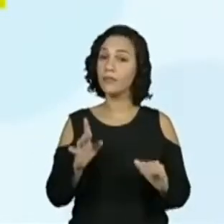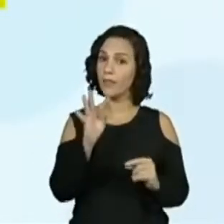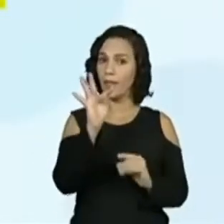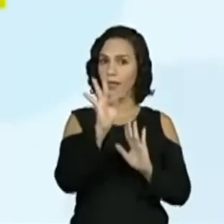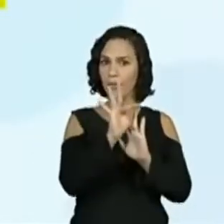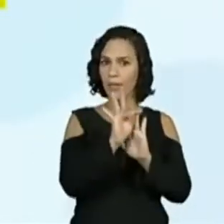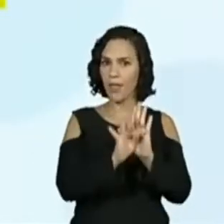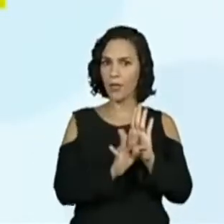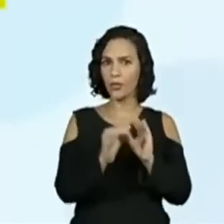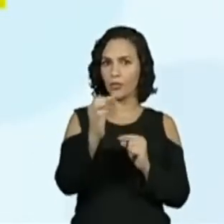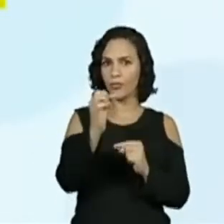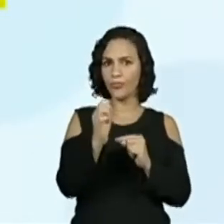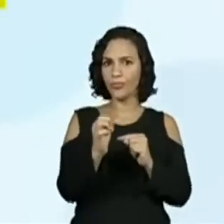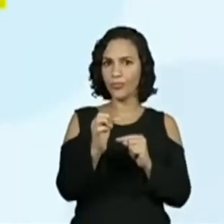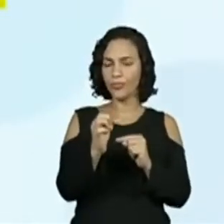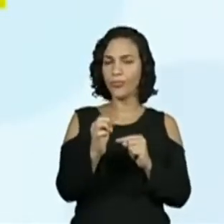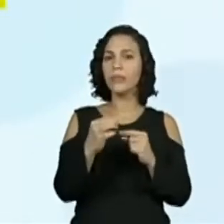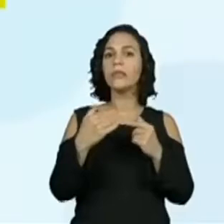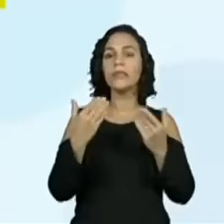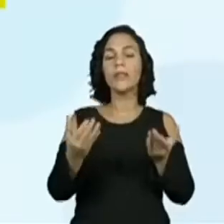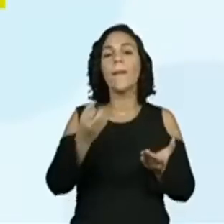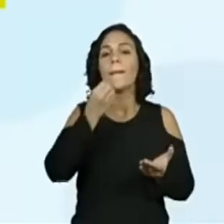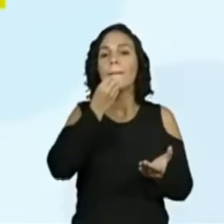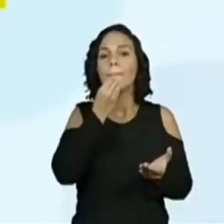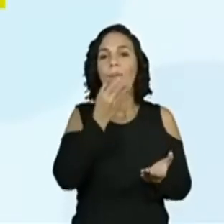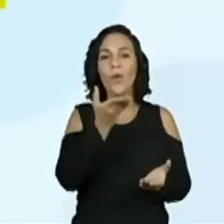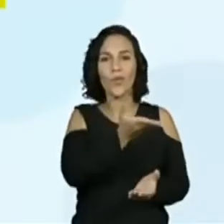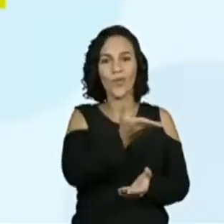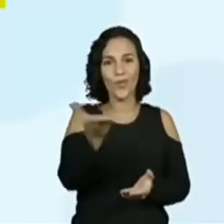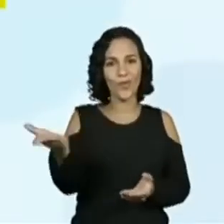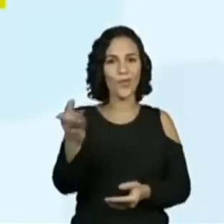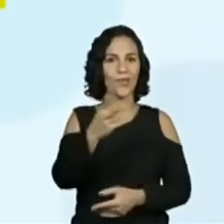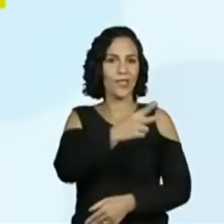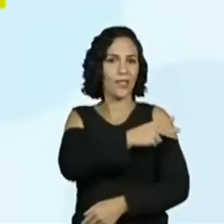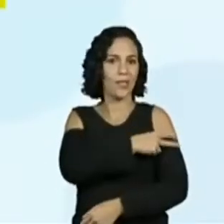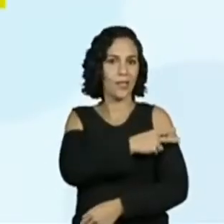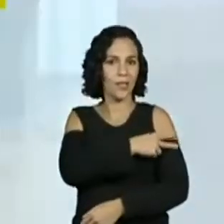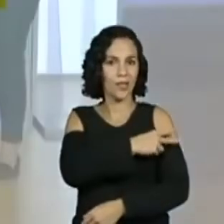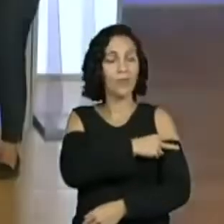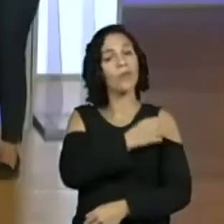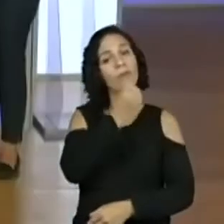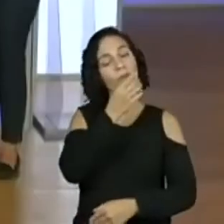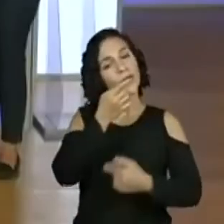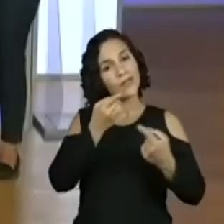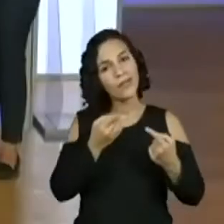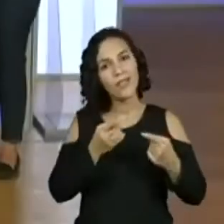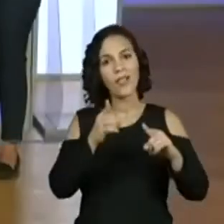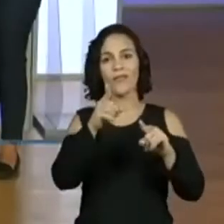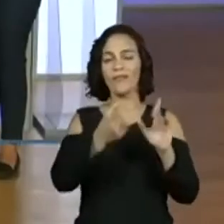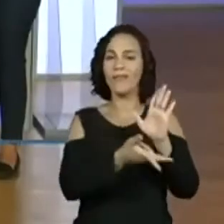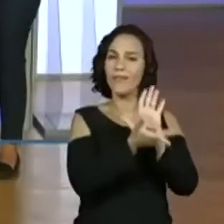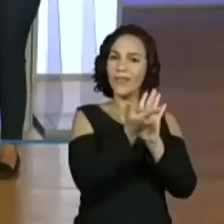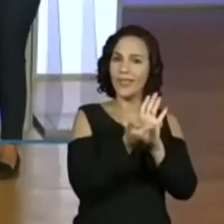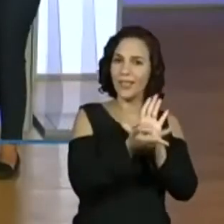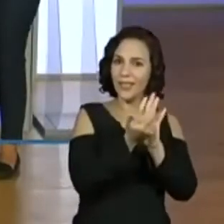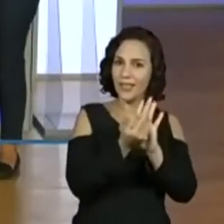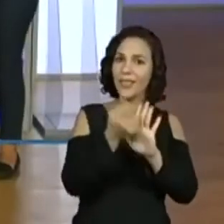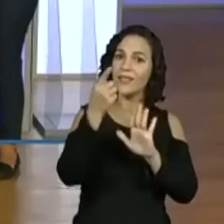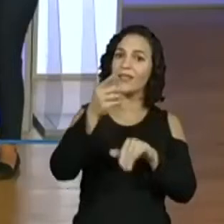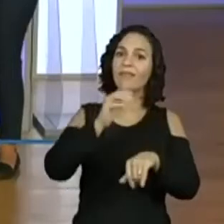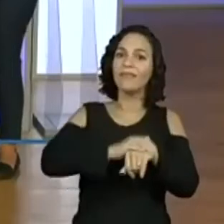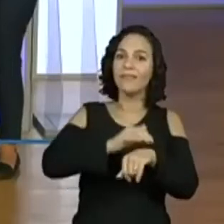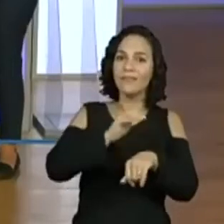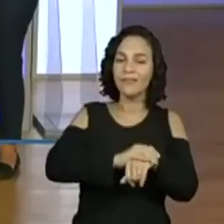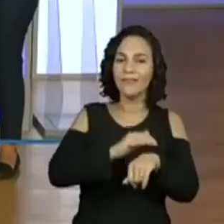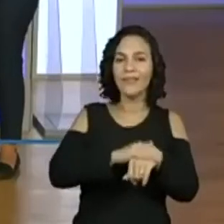pequeno, já é o momento dos estudantes do segundo ano irem se desafiando quando fizerem um desenho, eles mesmos colocarem